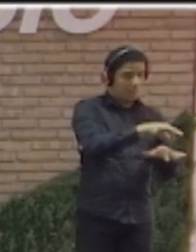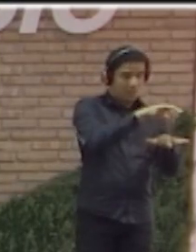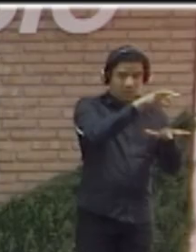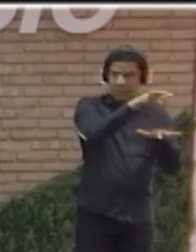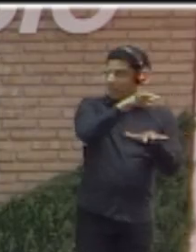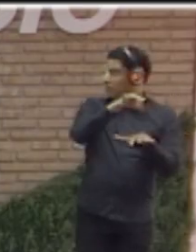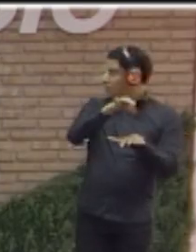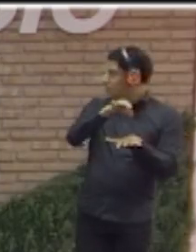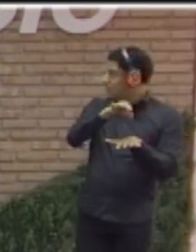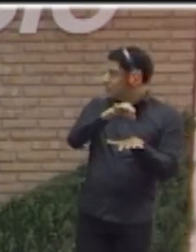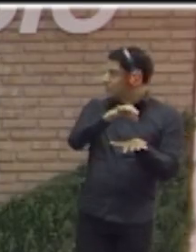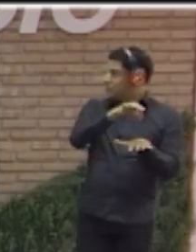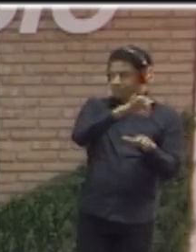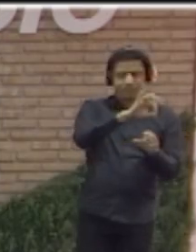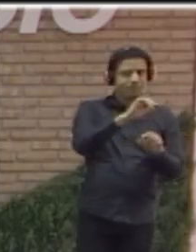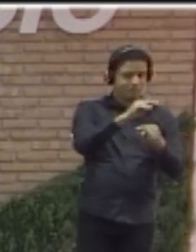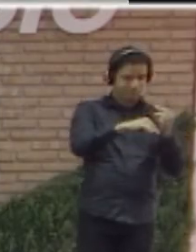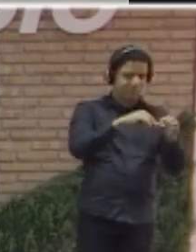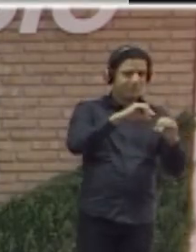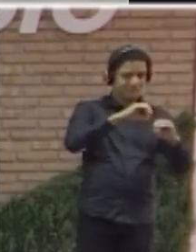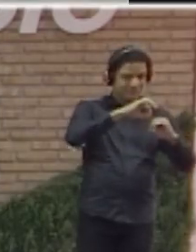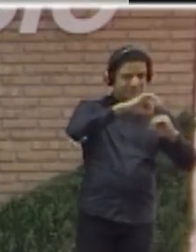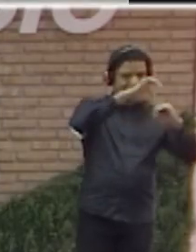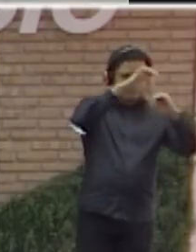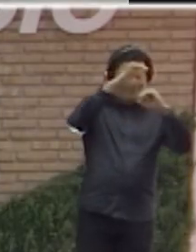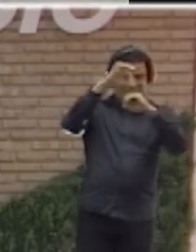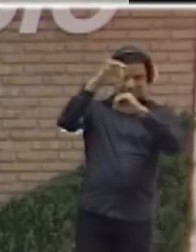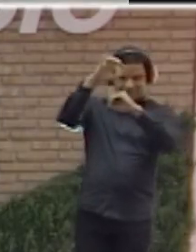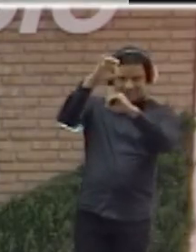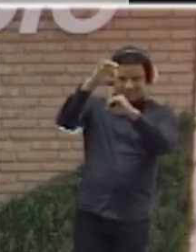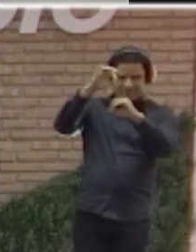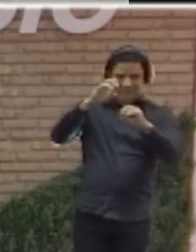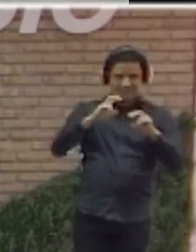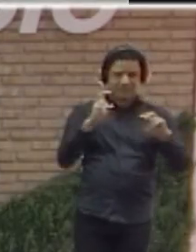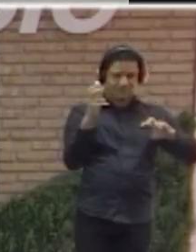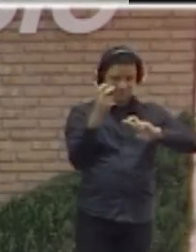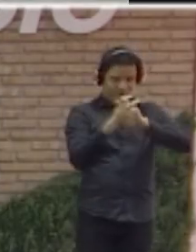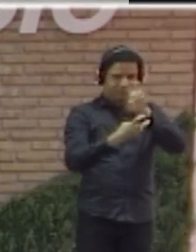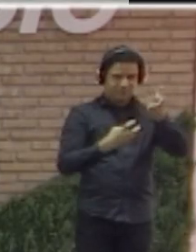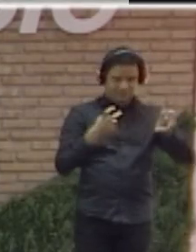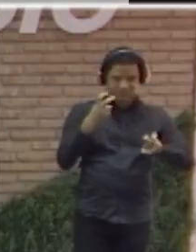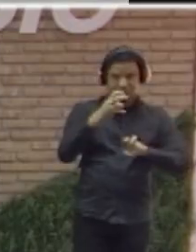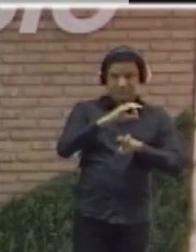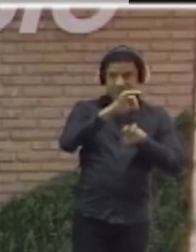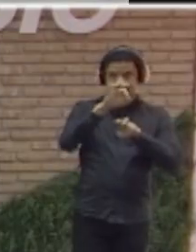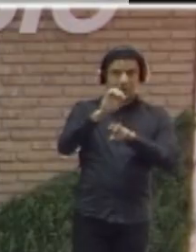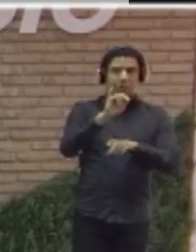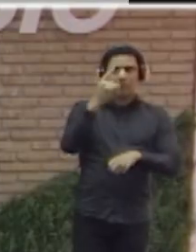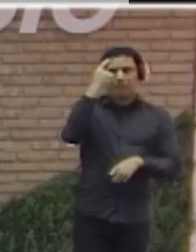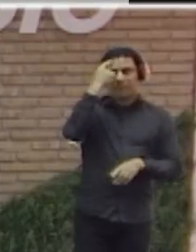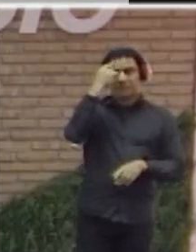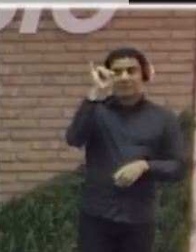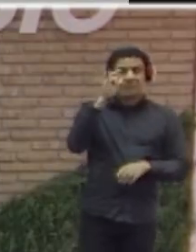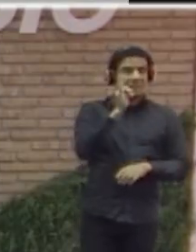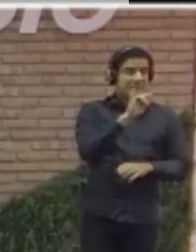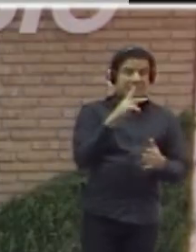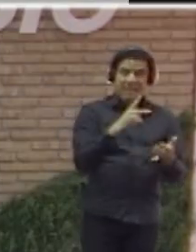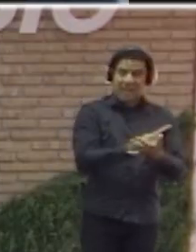e, sem dúvida, esse foi o maior desafio. E eu me lembro de pensar na época, se isso der errado, não tem como a gente